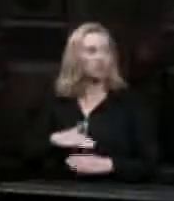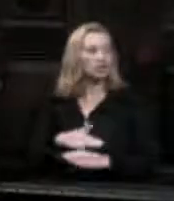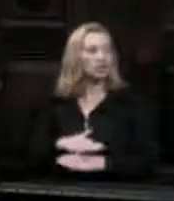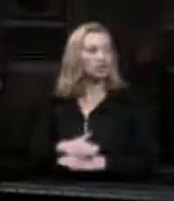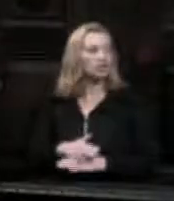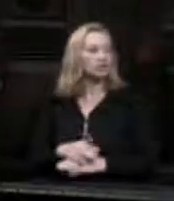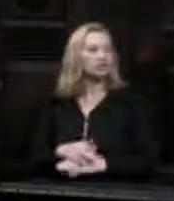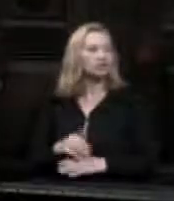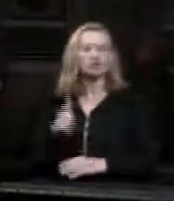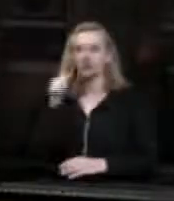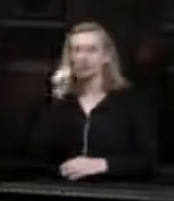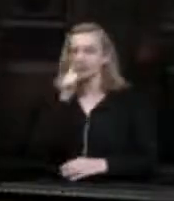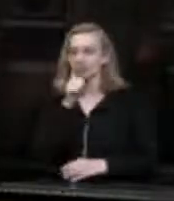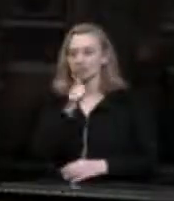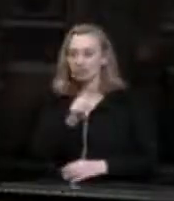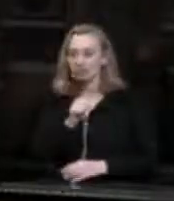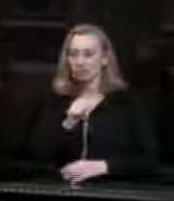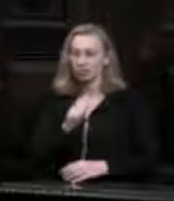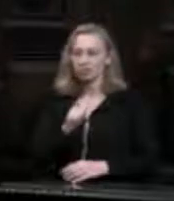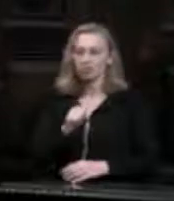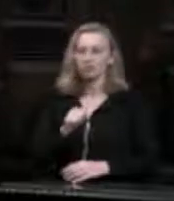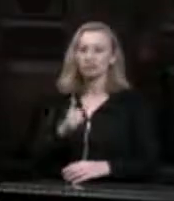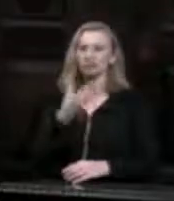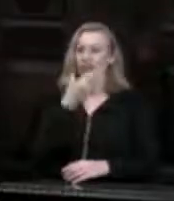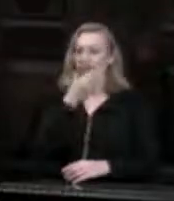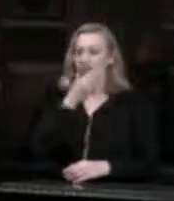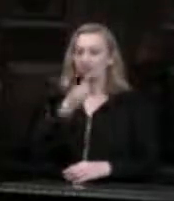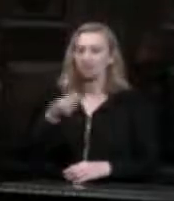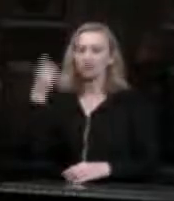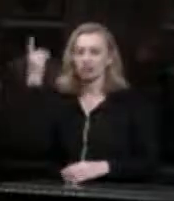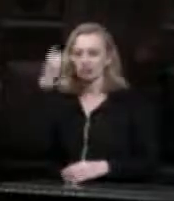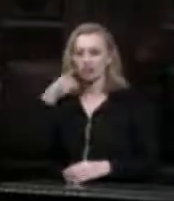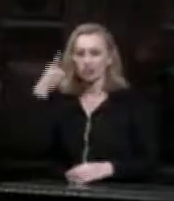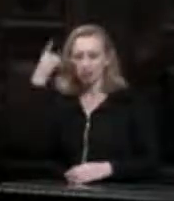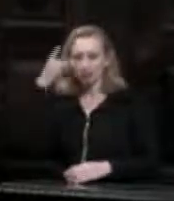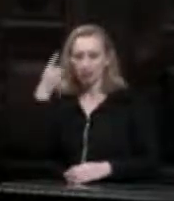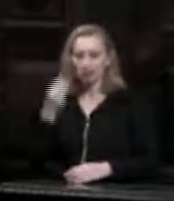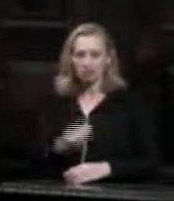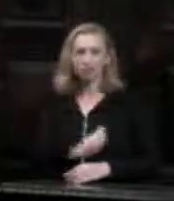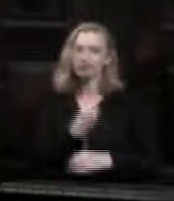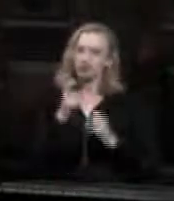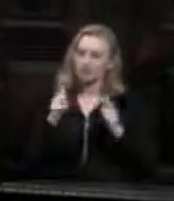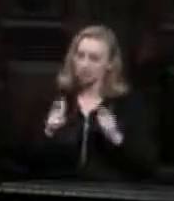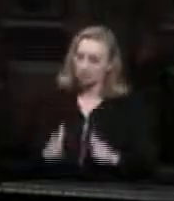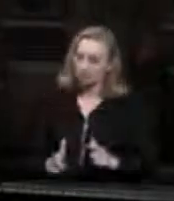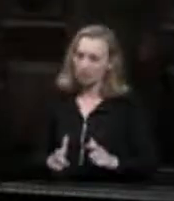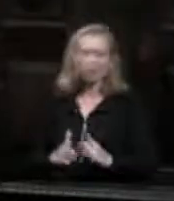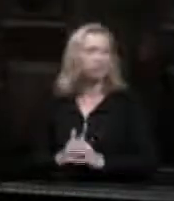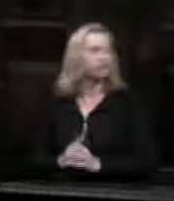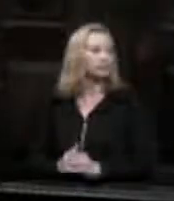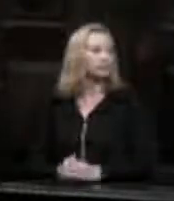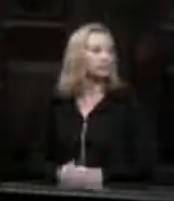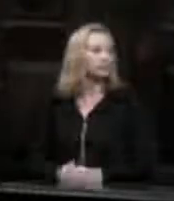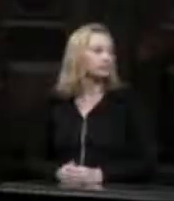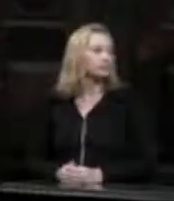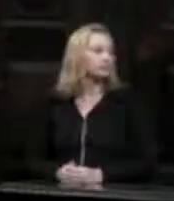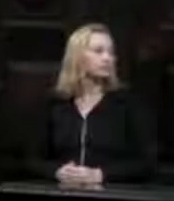senhoras deputadas presentes, senhores deputados presentes,